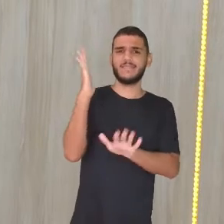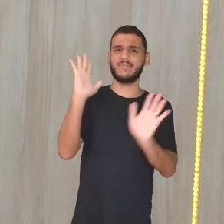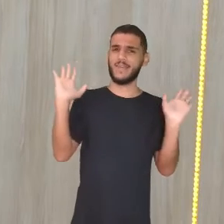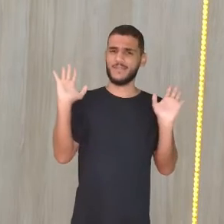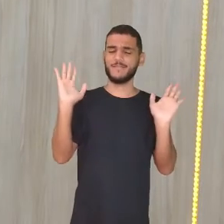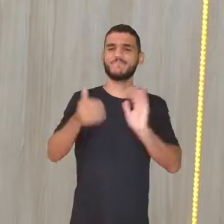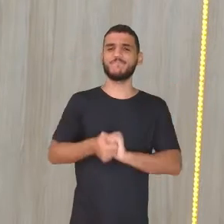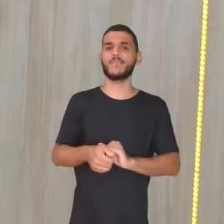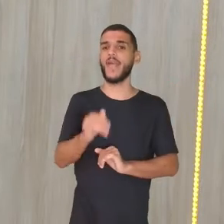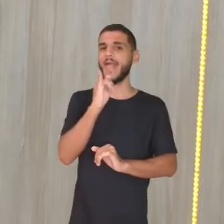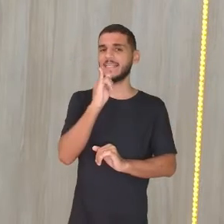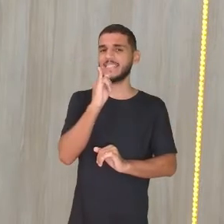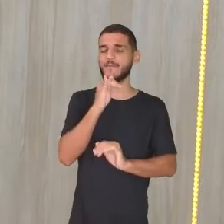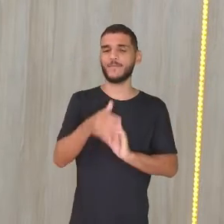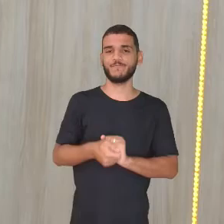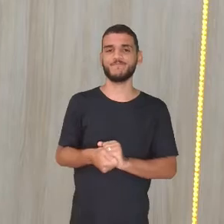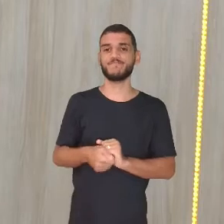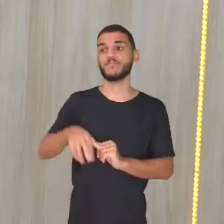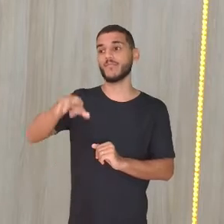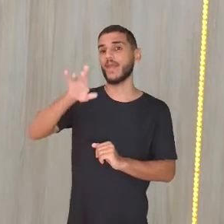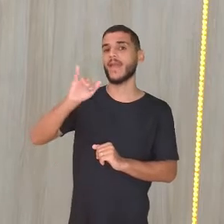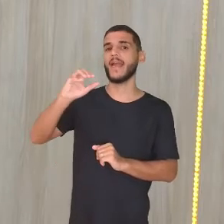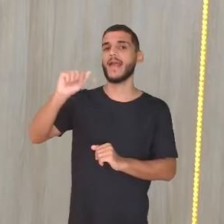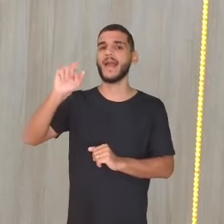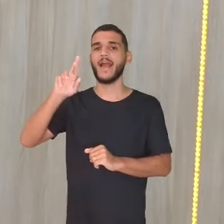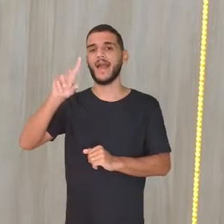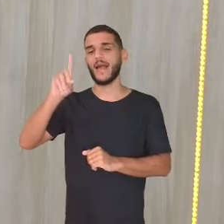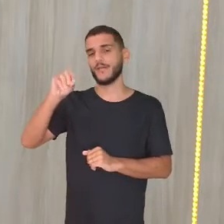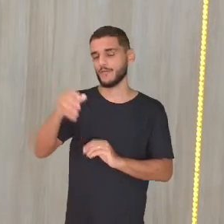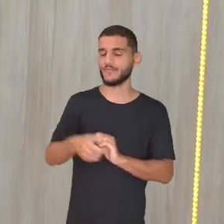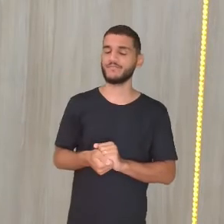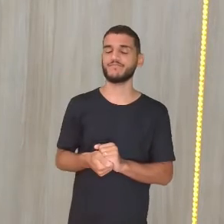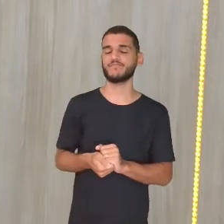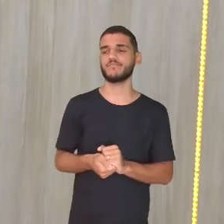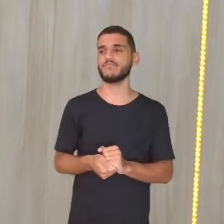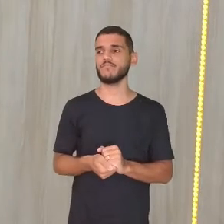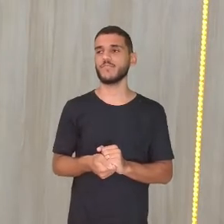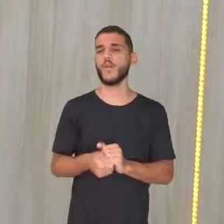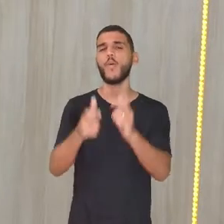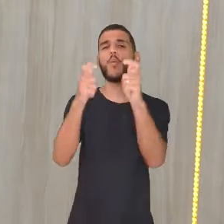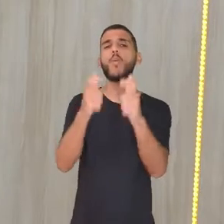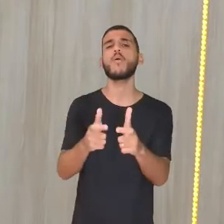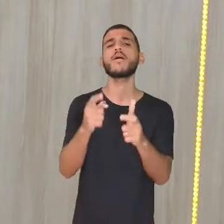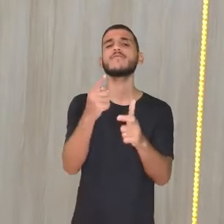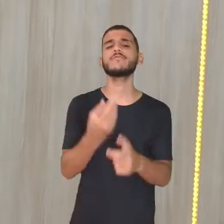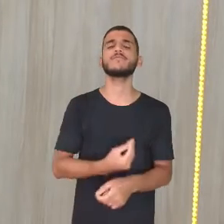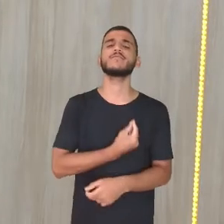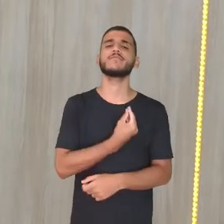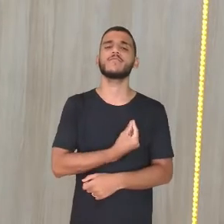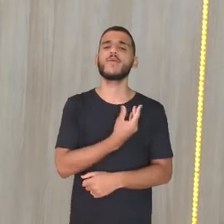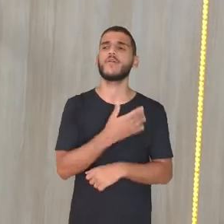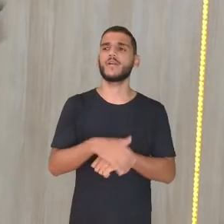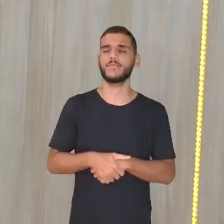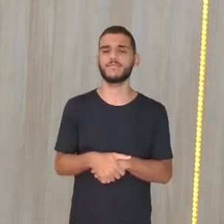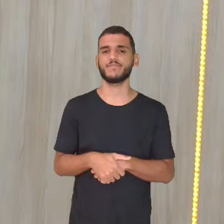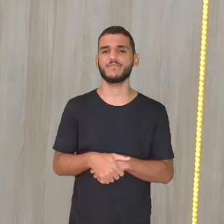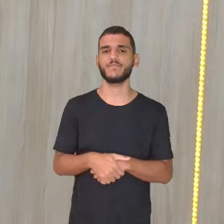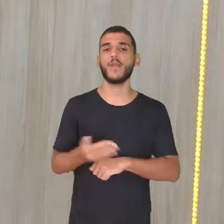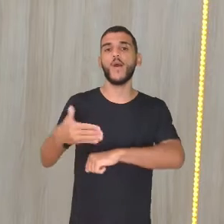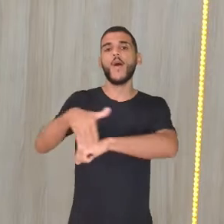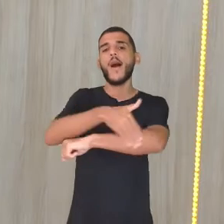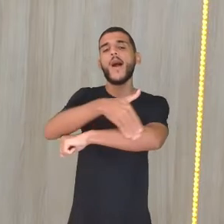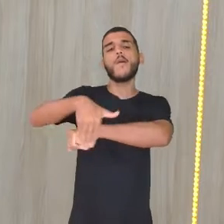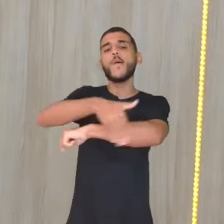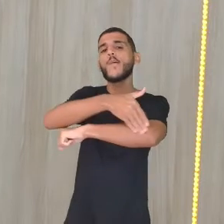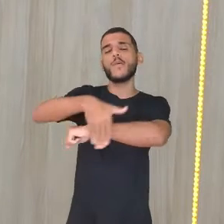certo? Por exemplo, Ricardinho, onde você mora? Onde você mora? Me diga aí a rua que você